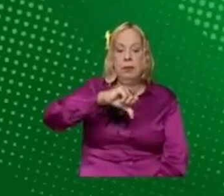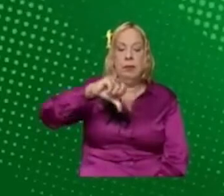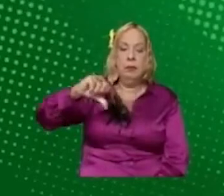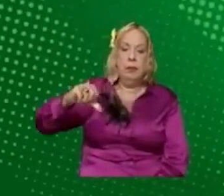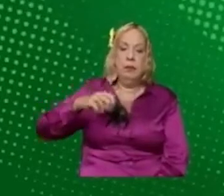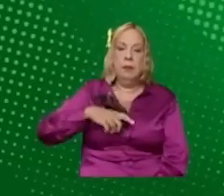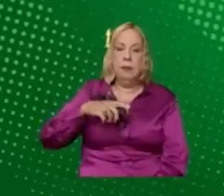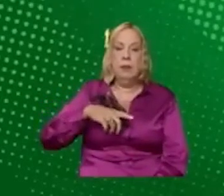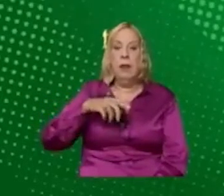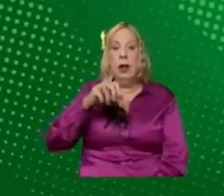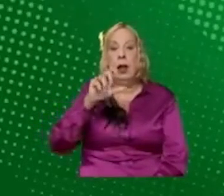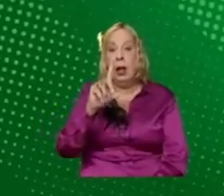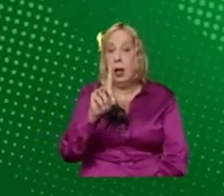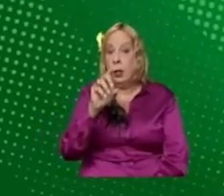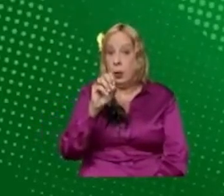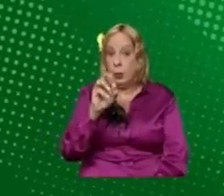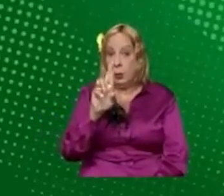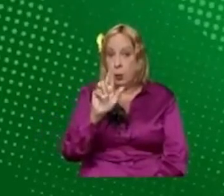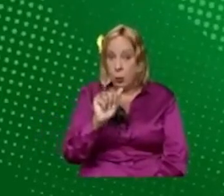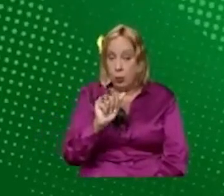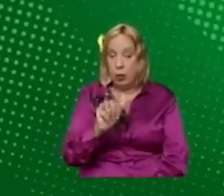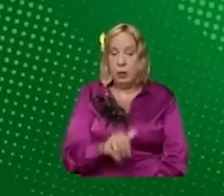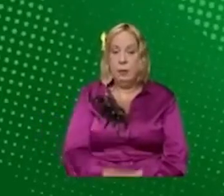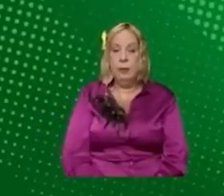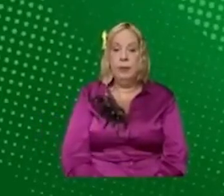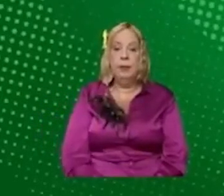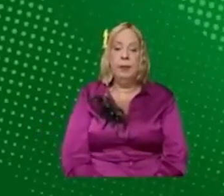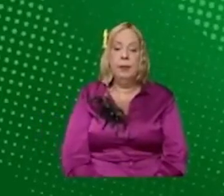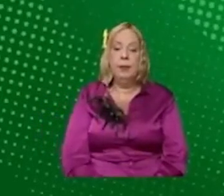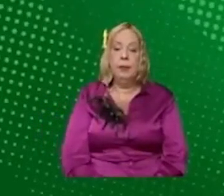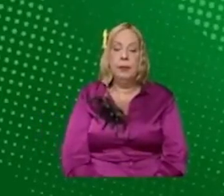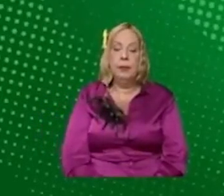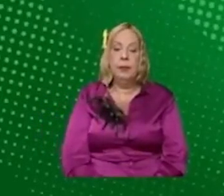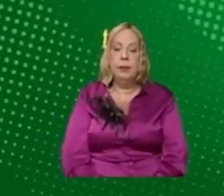105499, Adora, ela adquiriu com